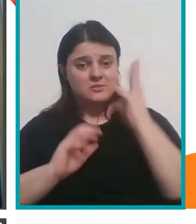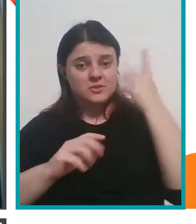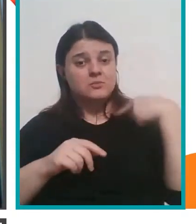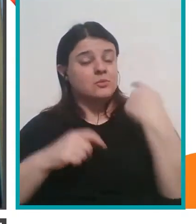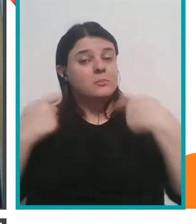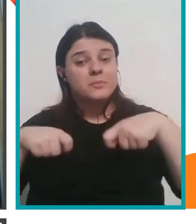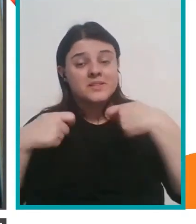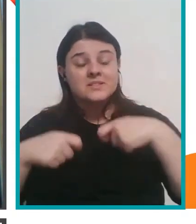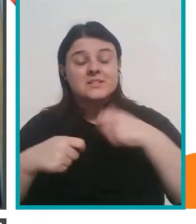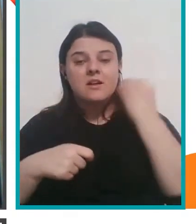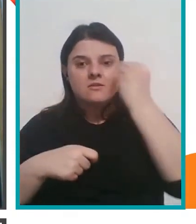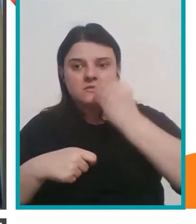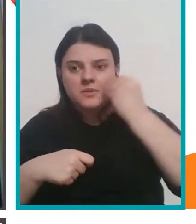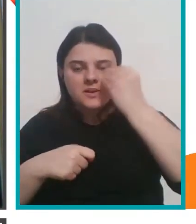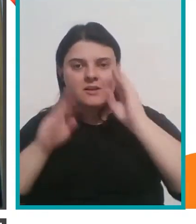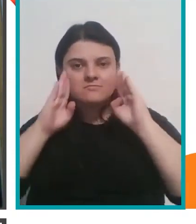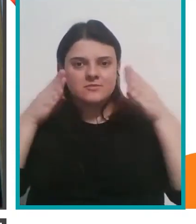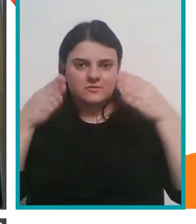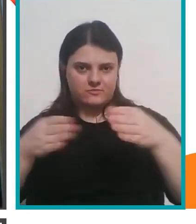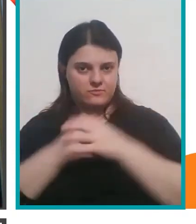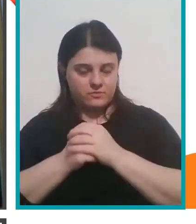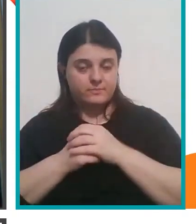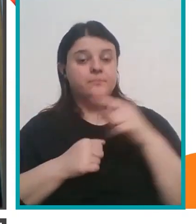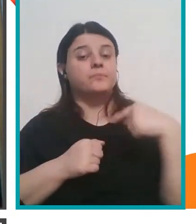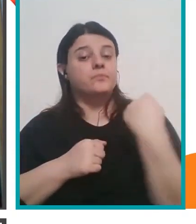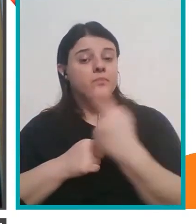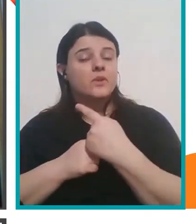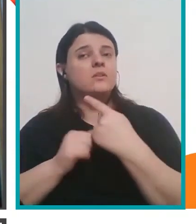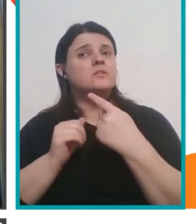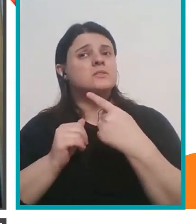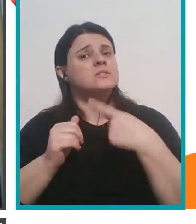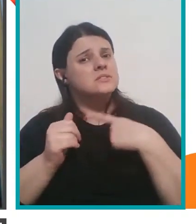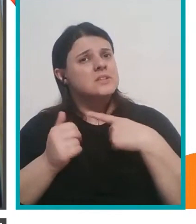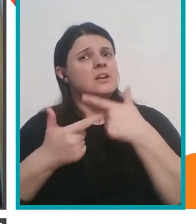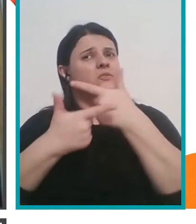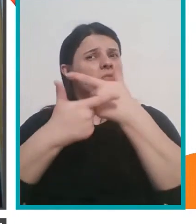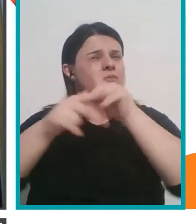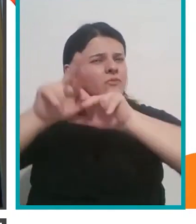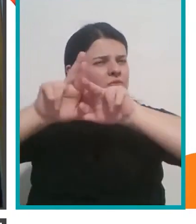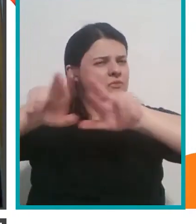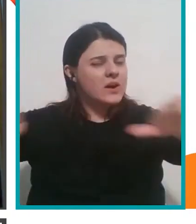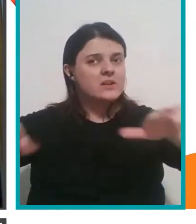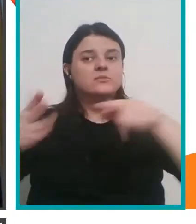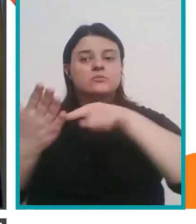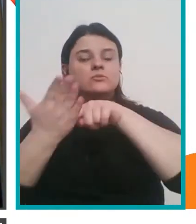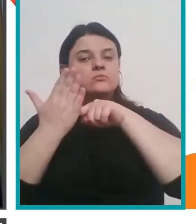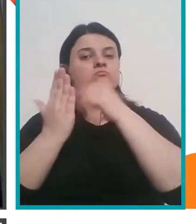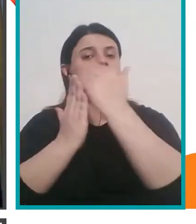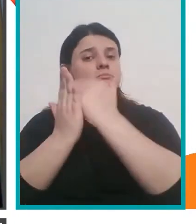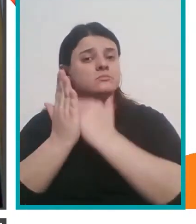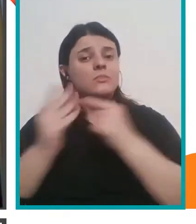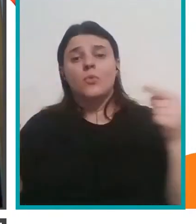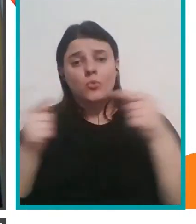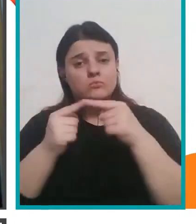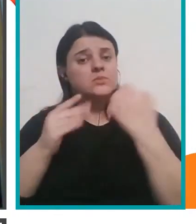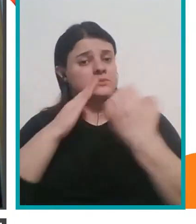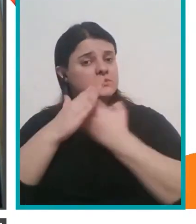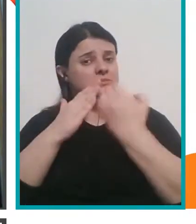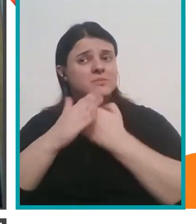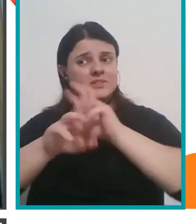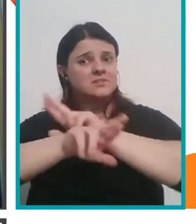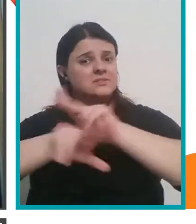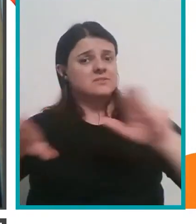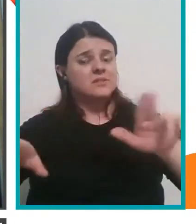nessas experiências. Eu acho que a gente tem demonstrações de que esse é um roteiro comum a muitas empresas, mas eu